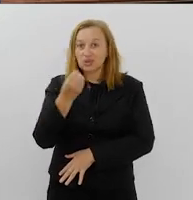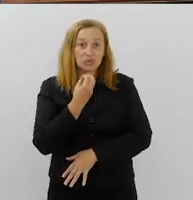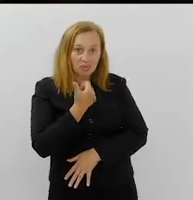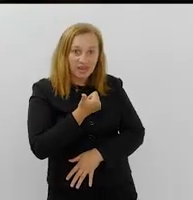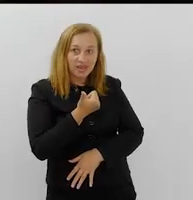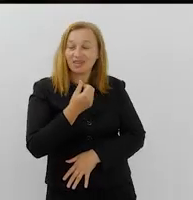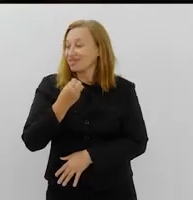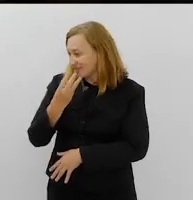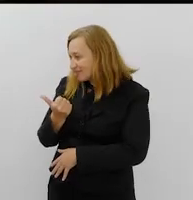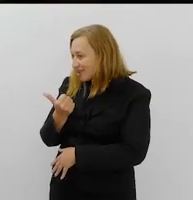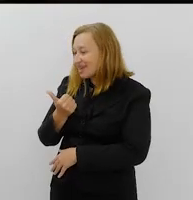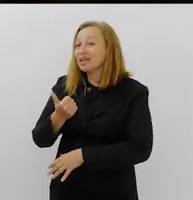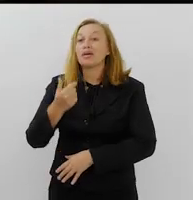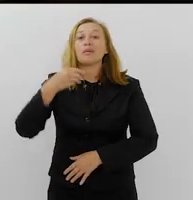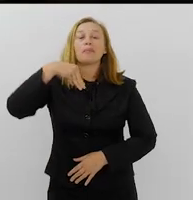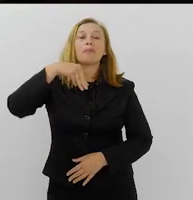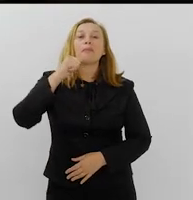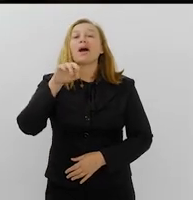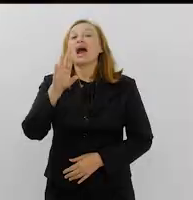Tudo bem.